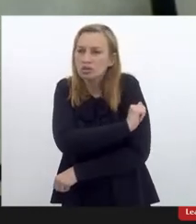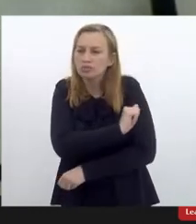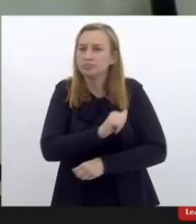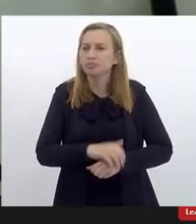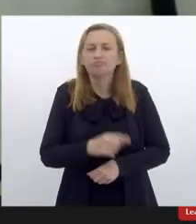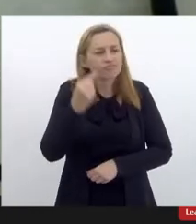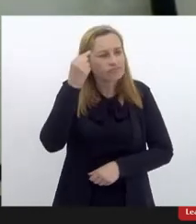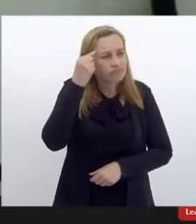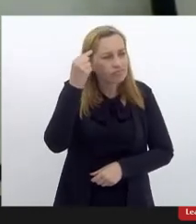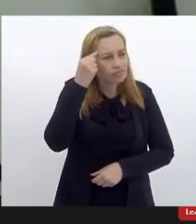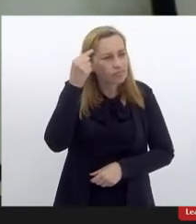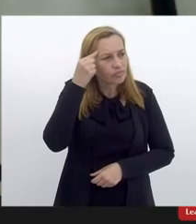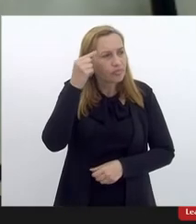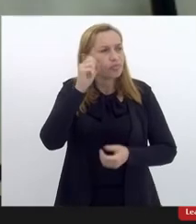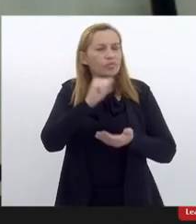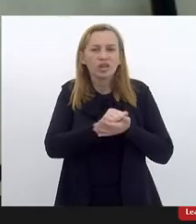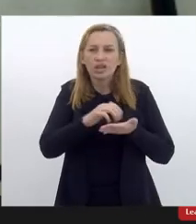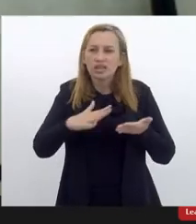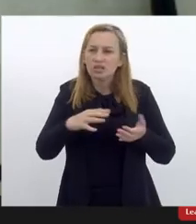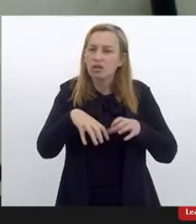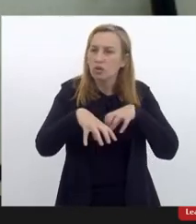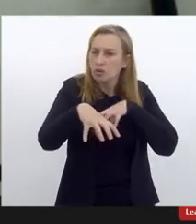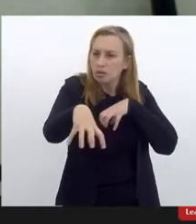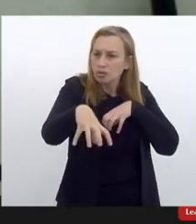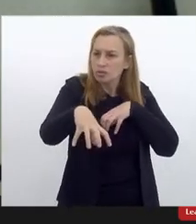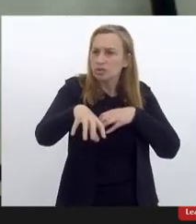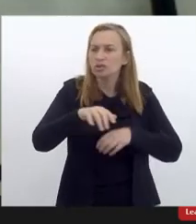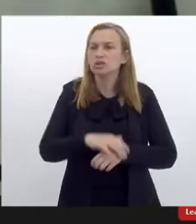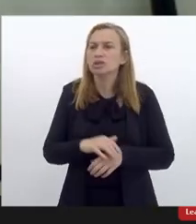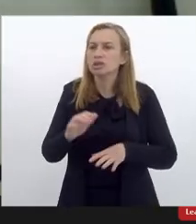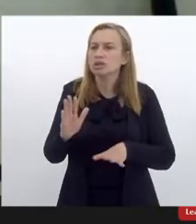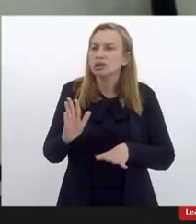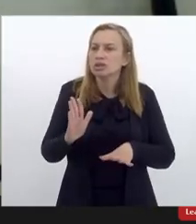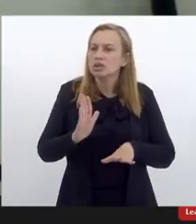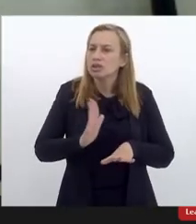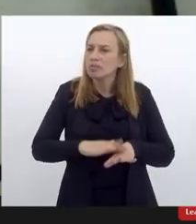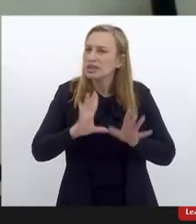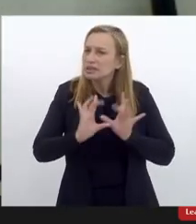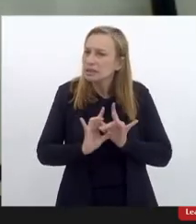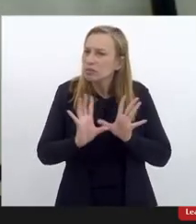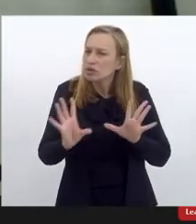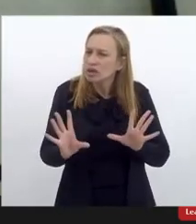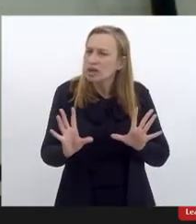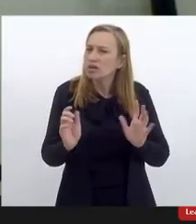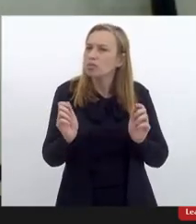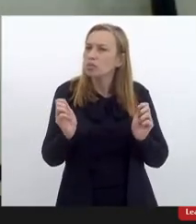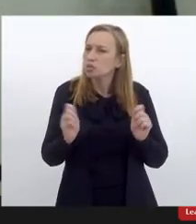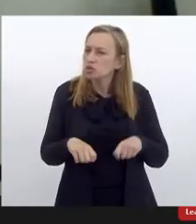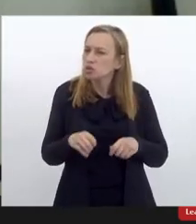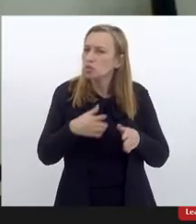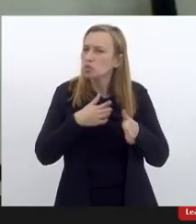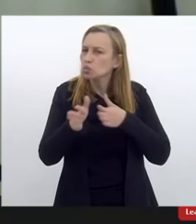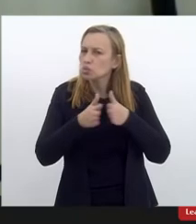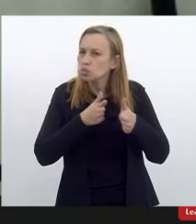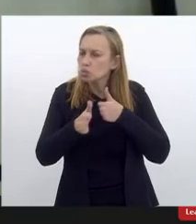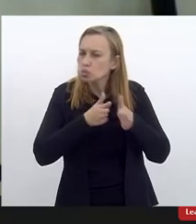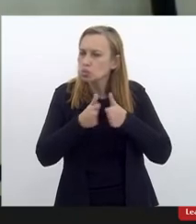de pensar em uma atividade remota que fosse o mais democrática possível de